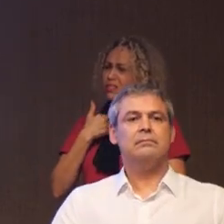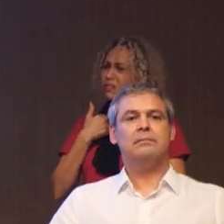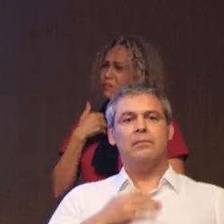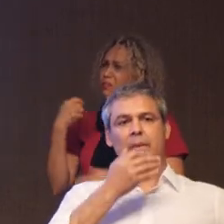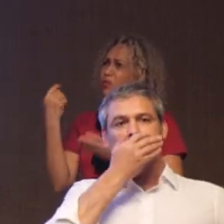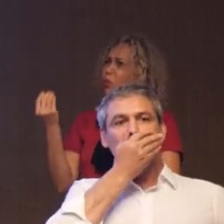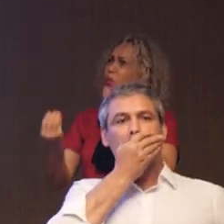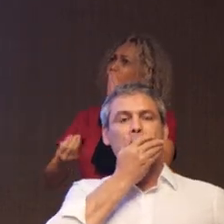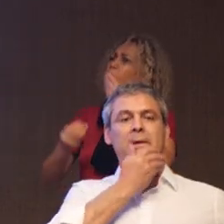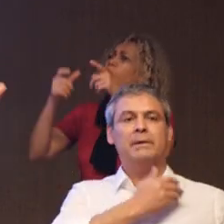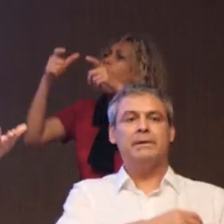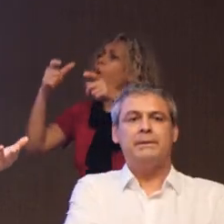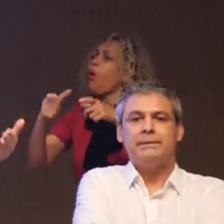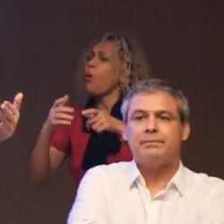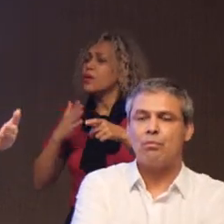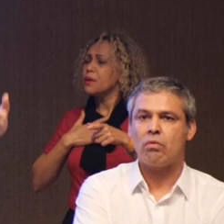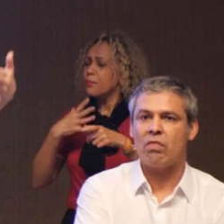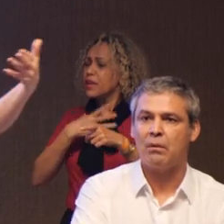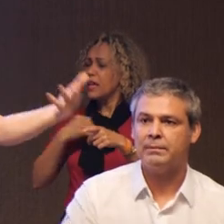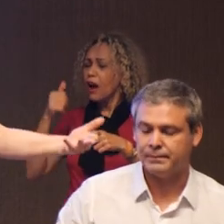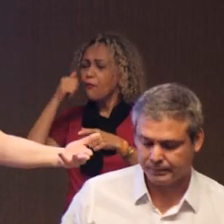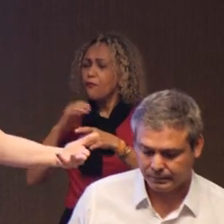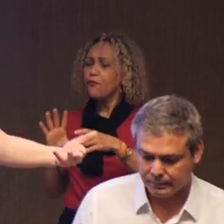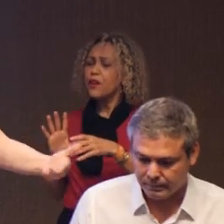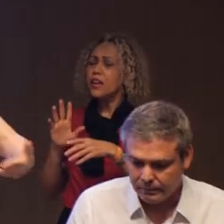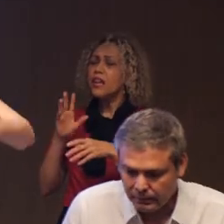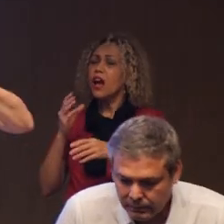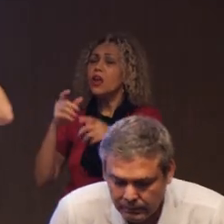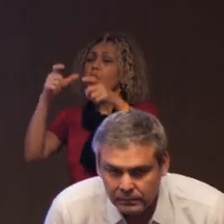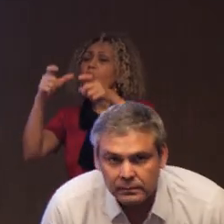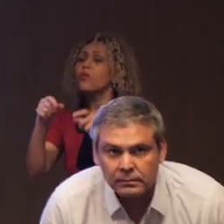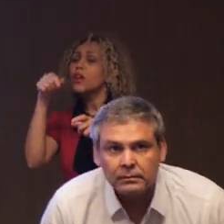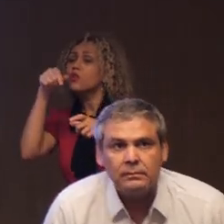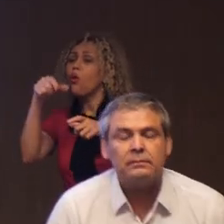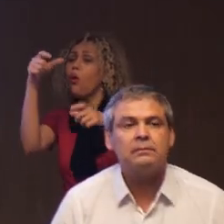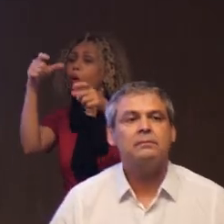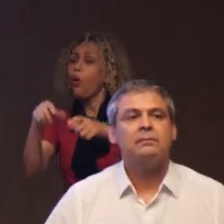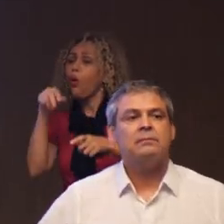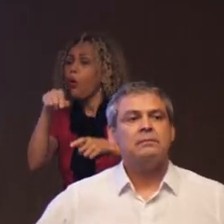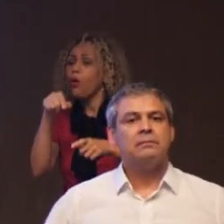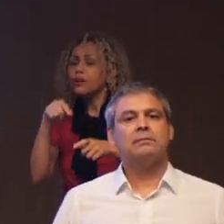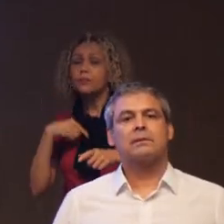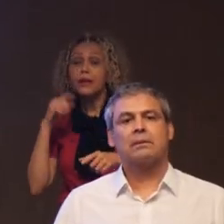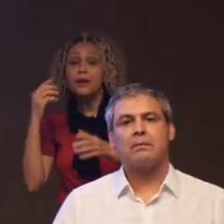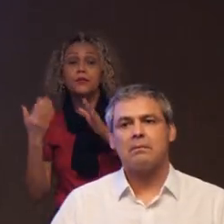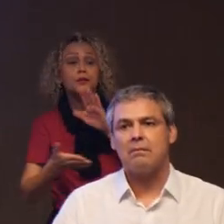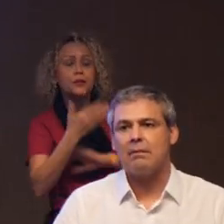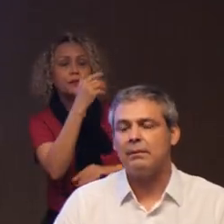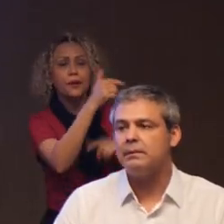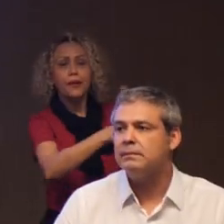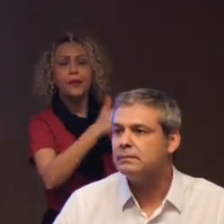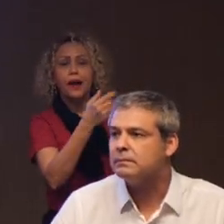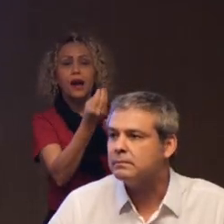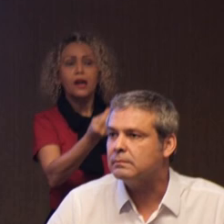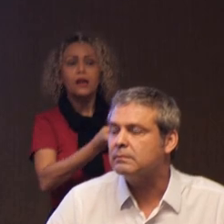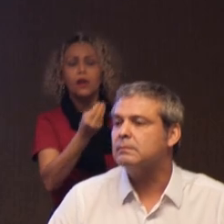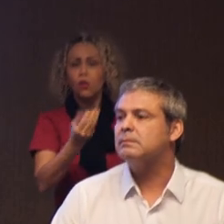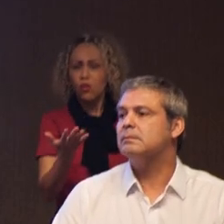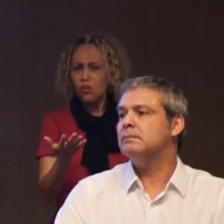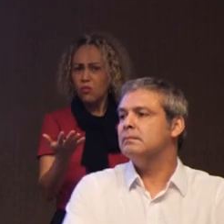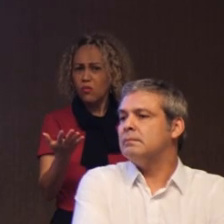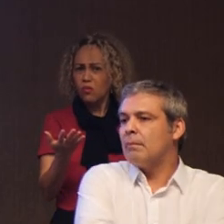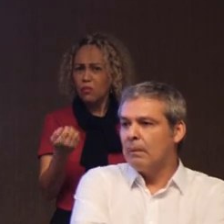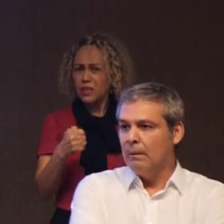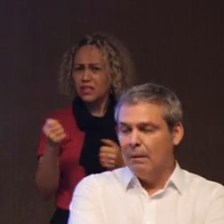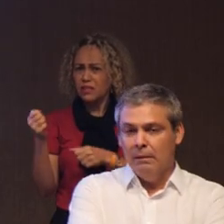ou outra creche para as mães que também trabalham à noite, que possa talvez adentrar um novo período mais